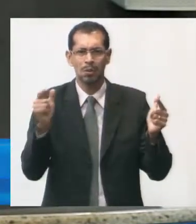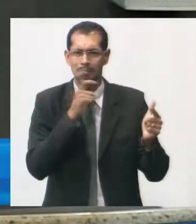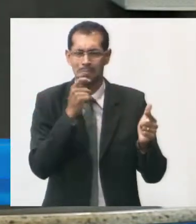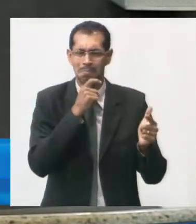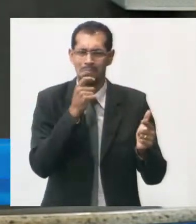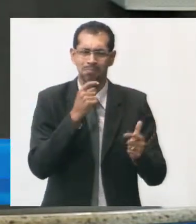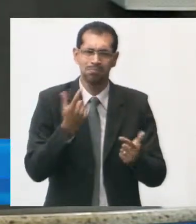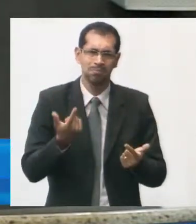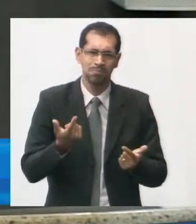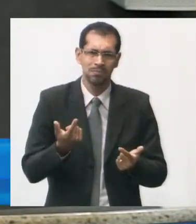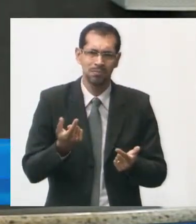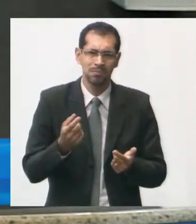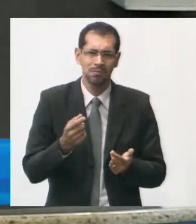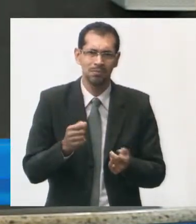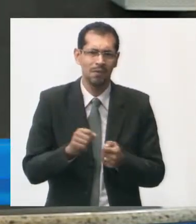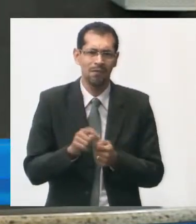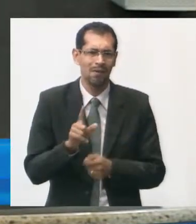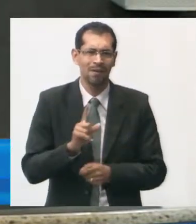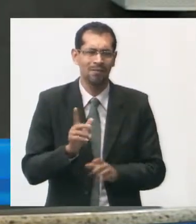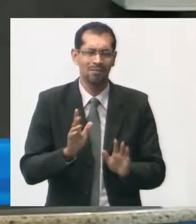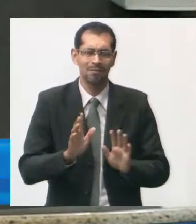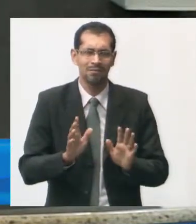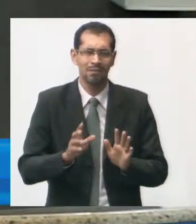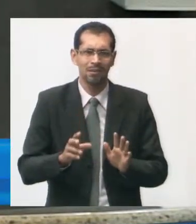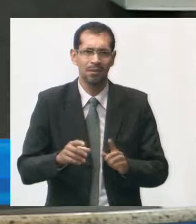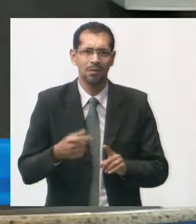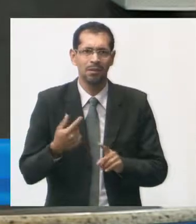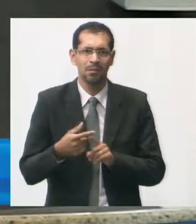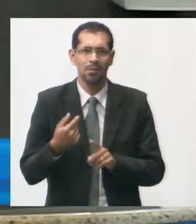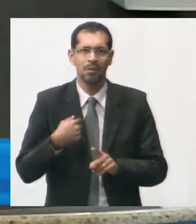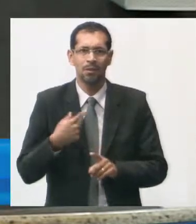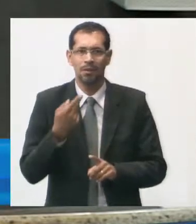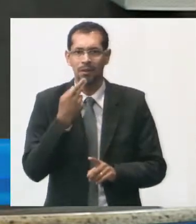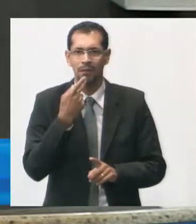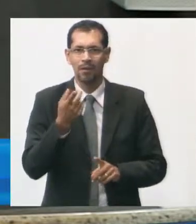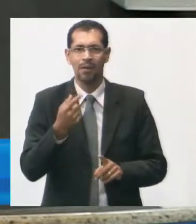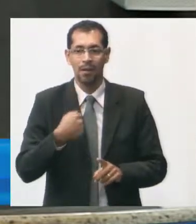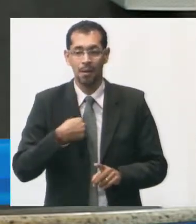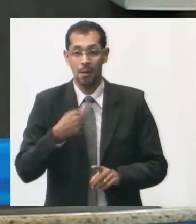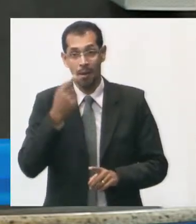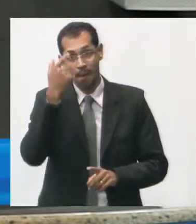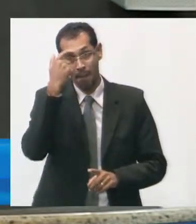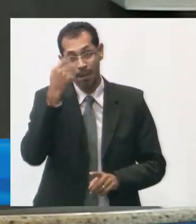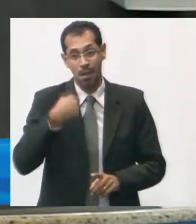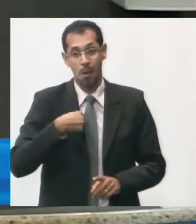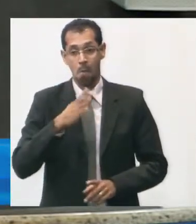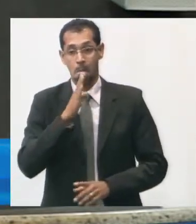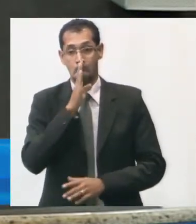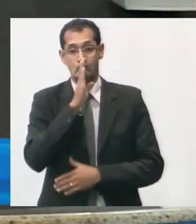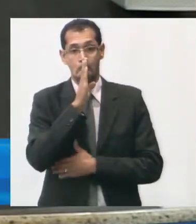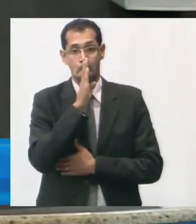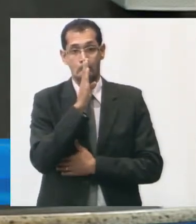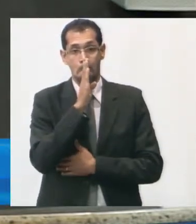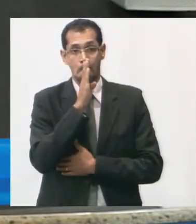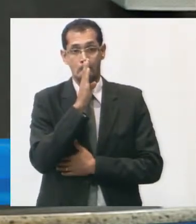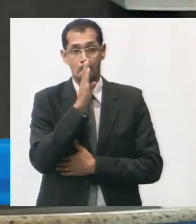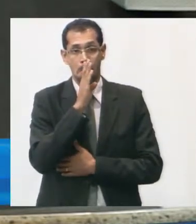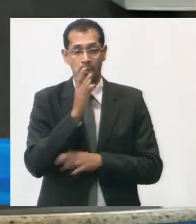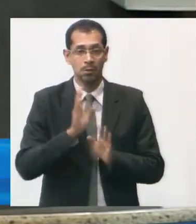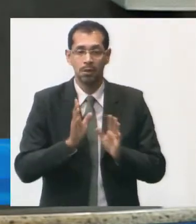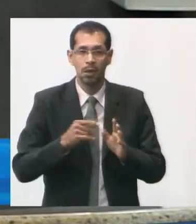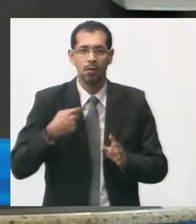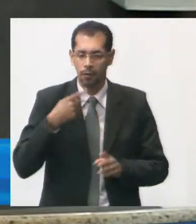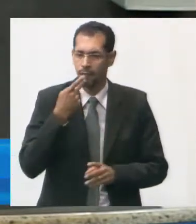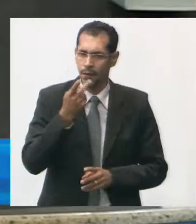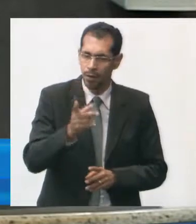E não adianta fazer isso, achar que eu vou ficar calado, que eu não vou ficar calado, não. Que eu não tenho rabo. Primeiro que eu não sou jacaré para ter rabo. Ninguém vai pisar no meu rabo,